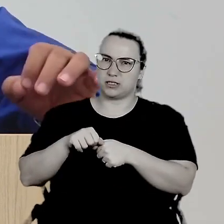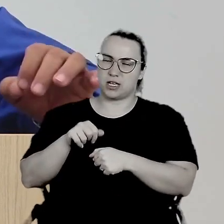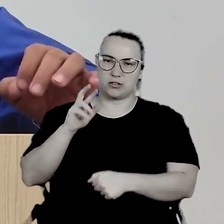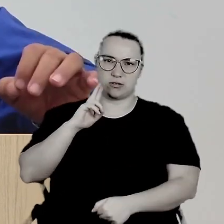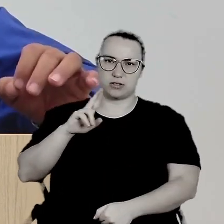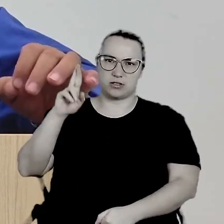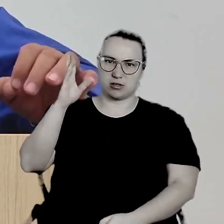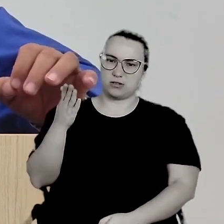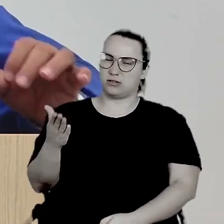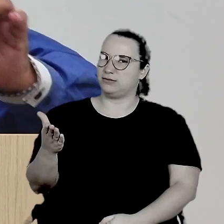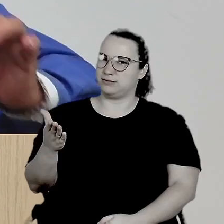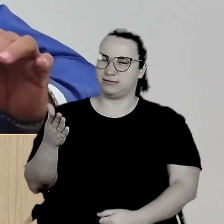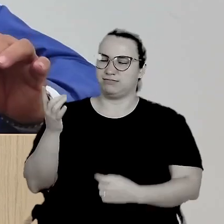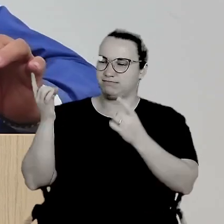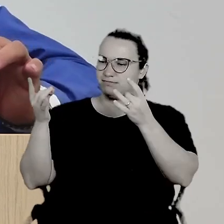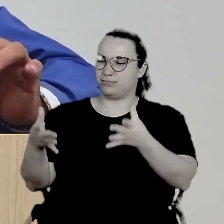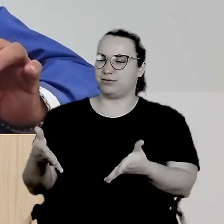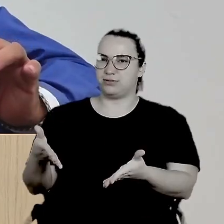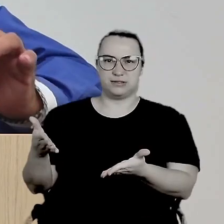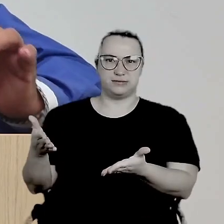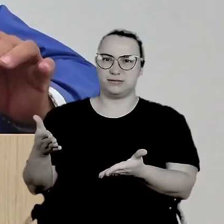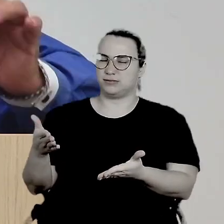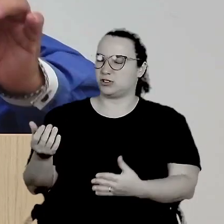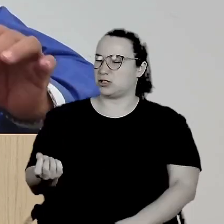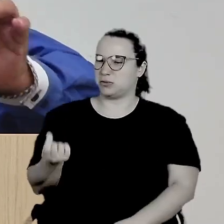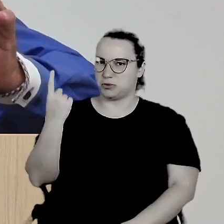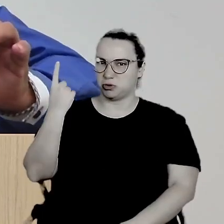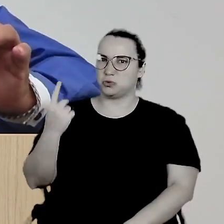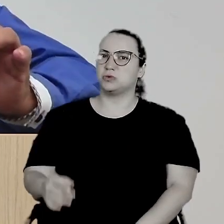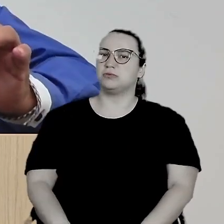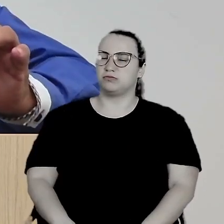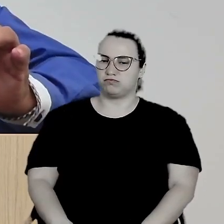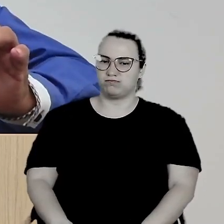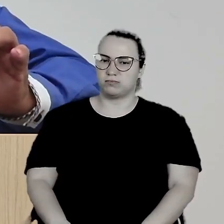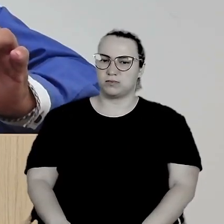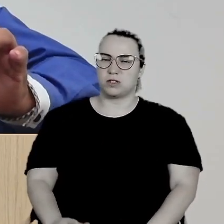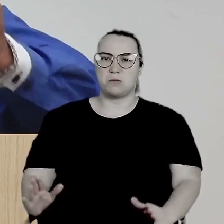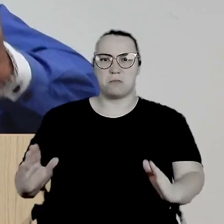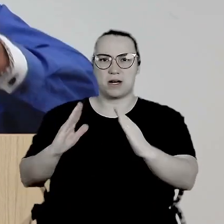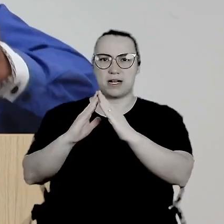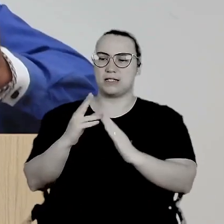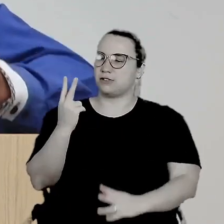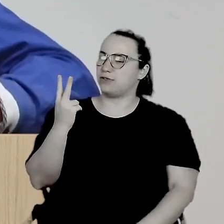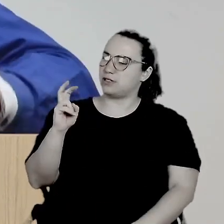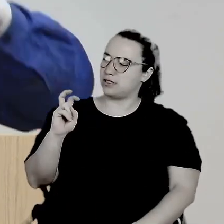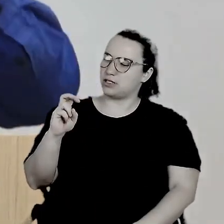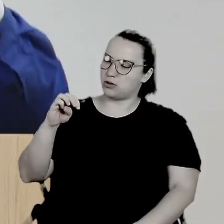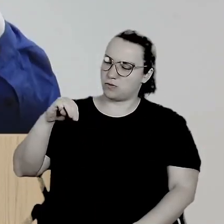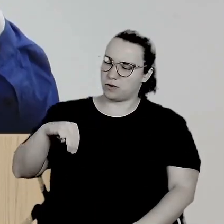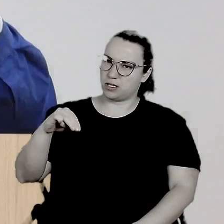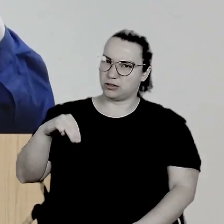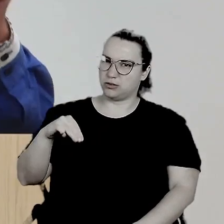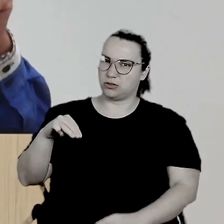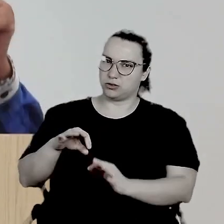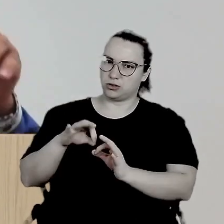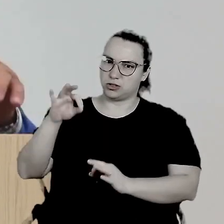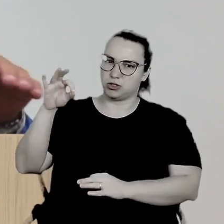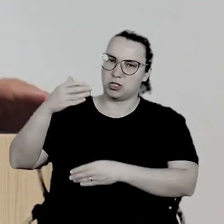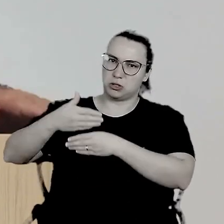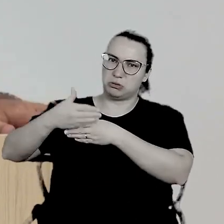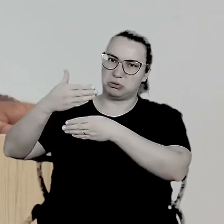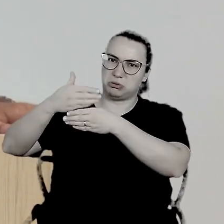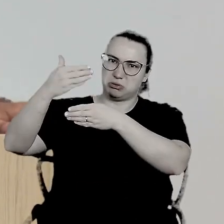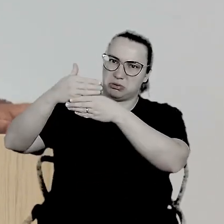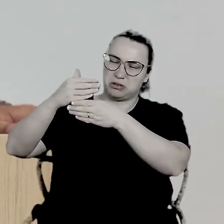lá. Um absurdo. Uma casa de 25 metros, fizeram com laje, escoraram e